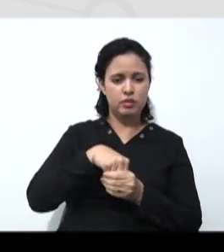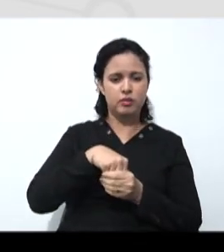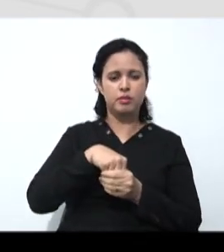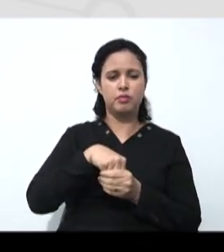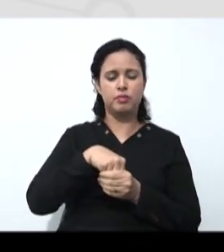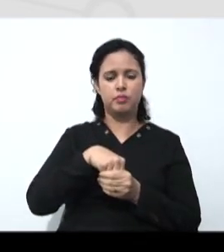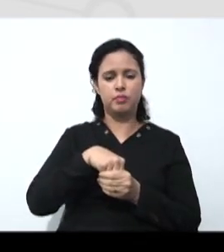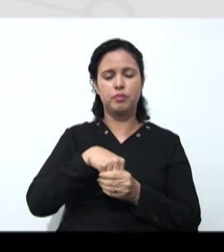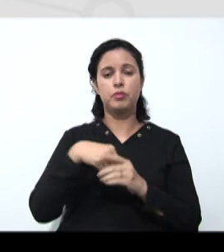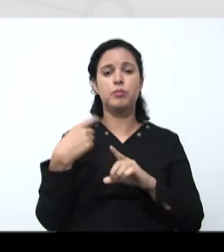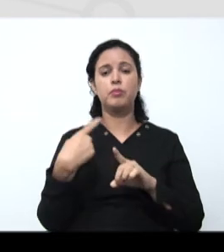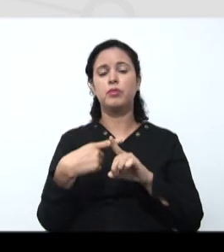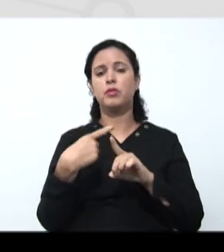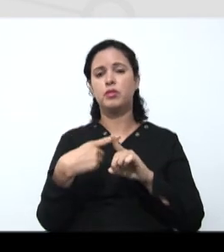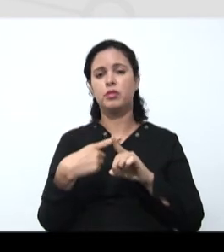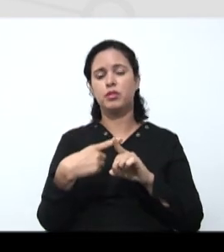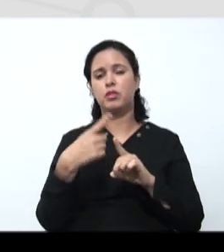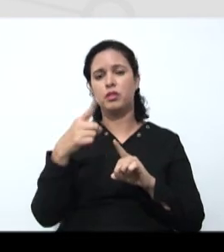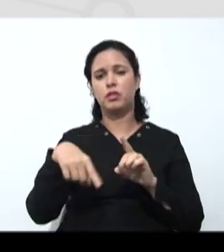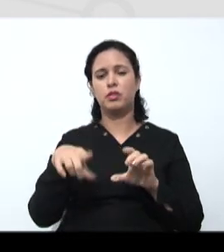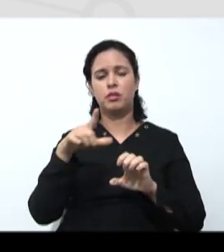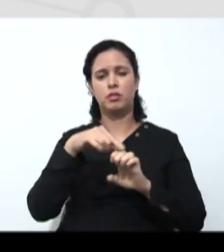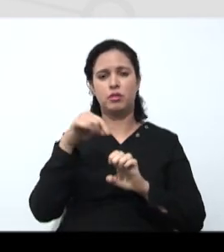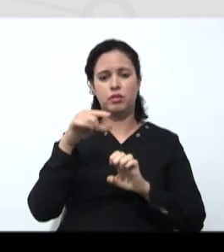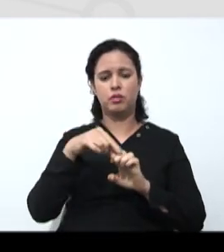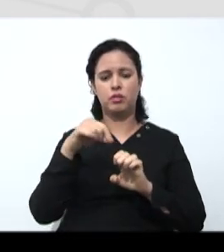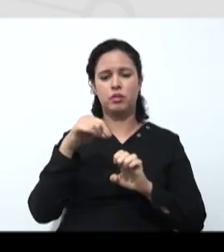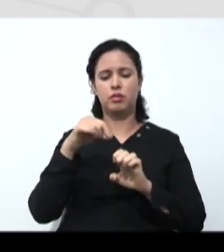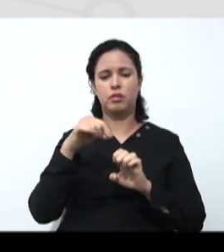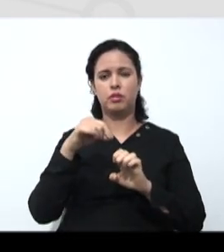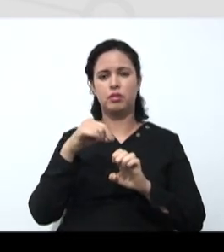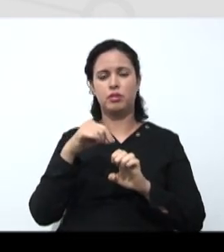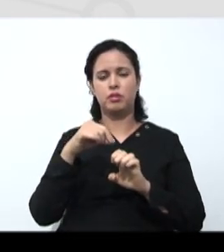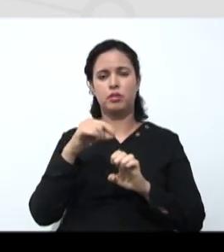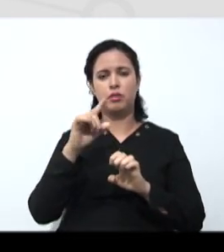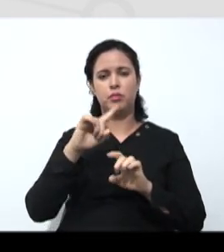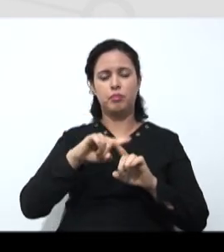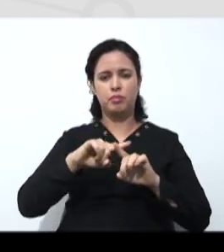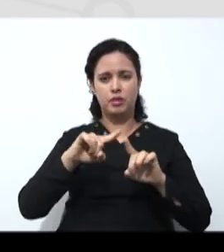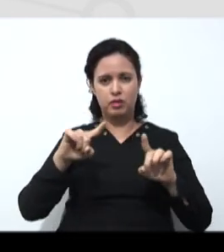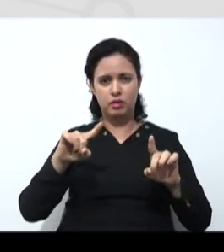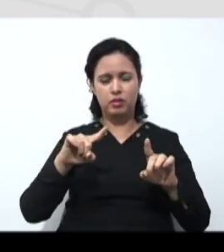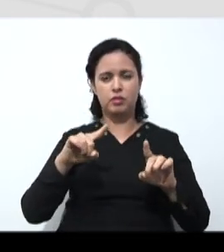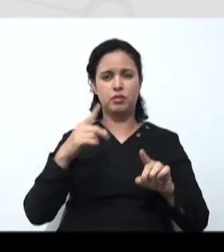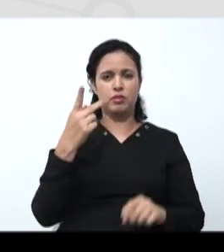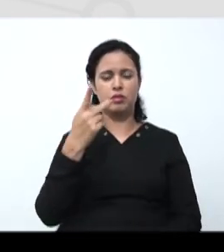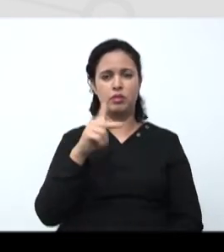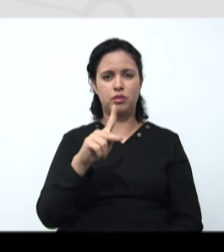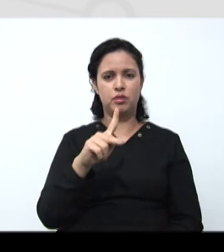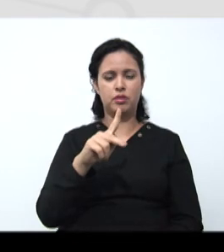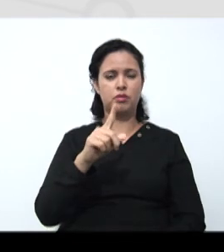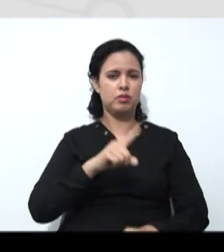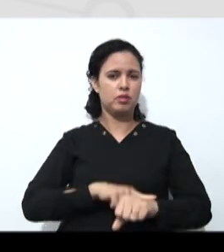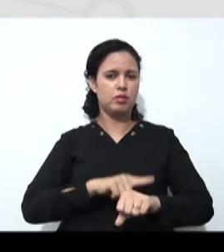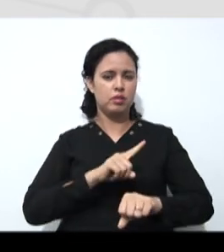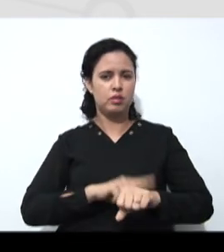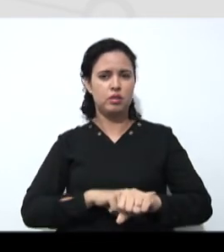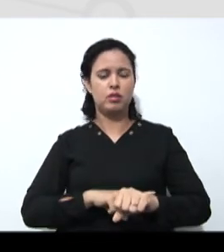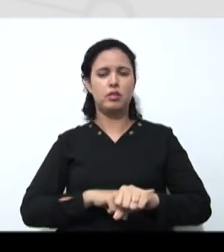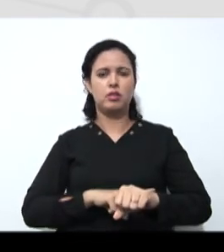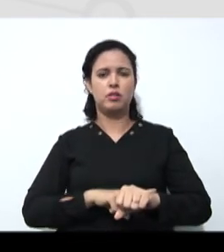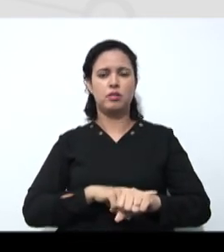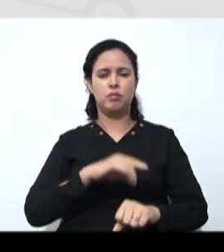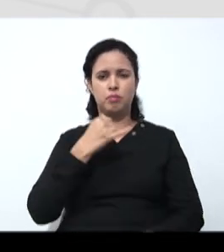empreendedora interna? Porque ela é empreendedora que ela não tem o próprio negócio, mas ela investe o seu tempo, a sua disposição